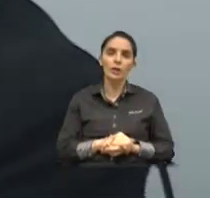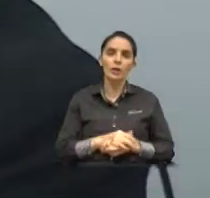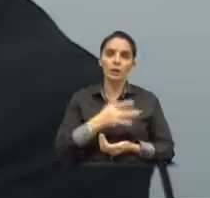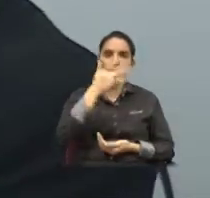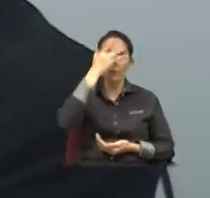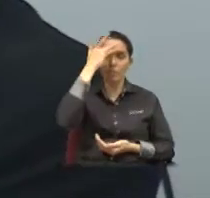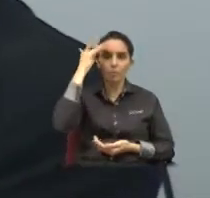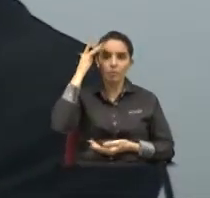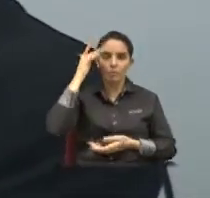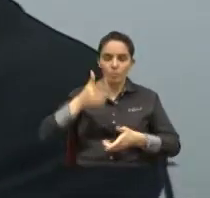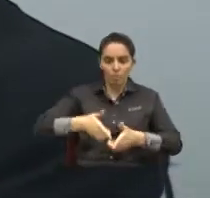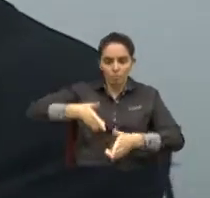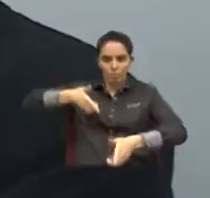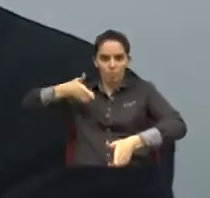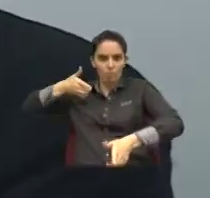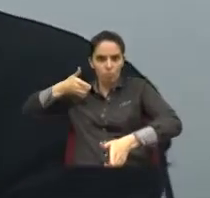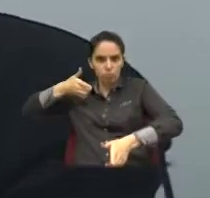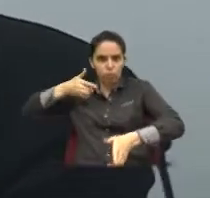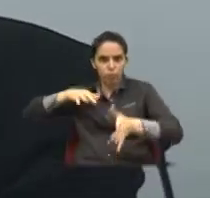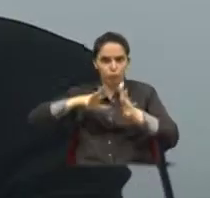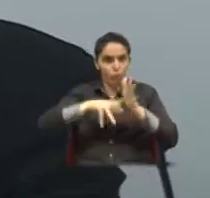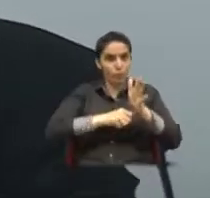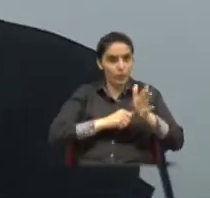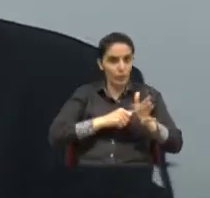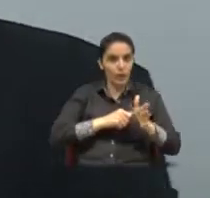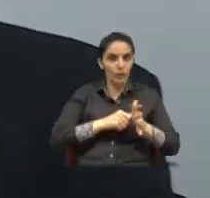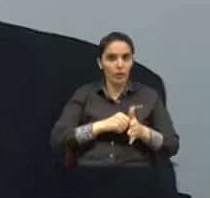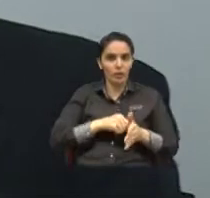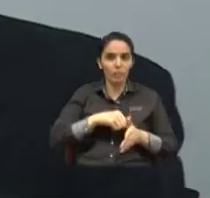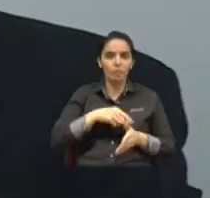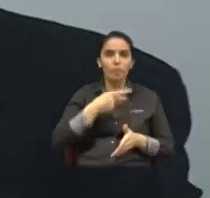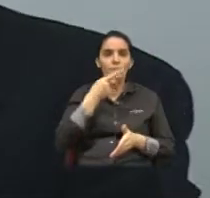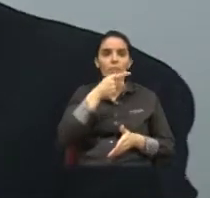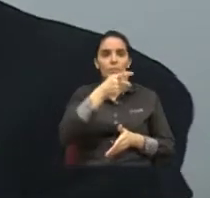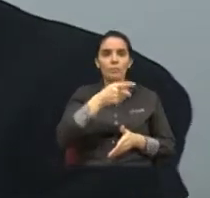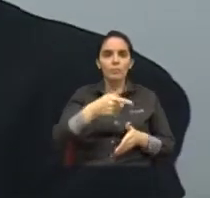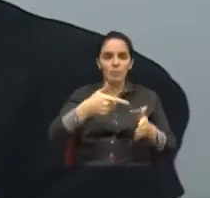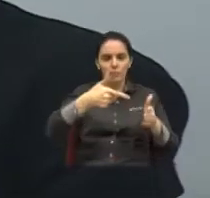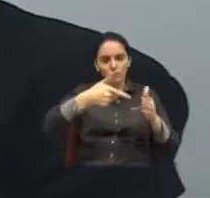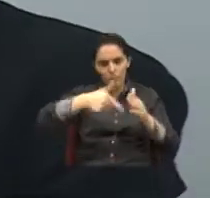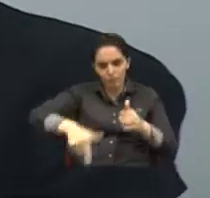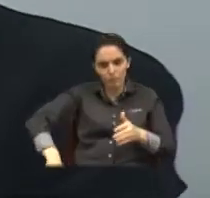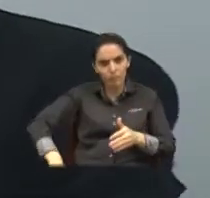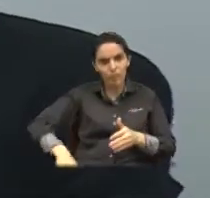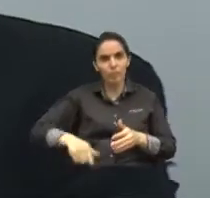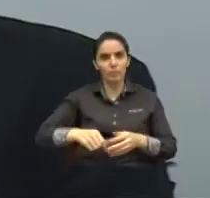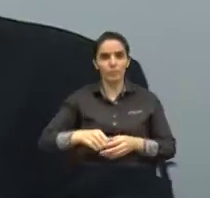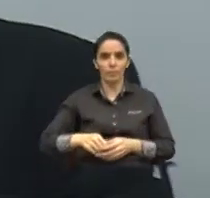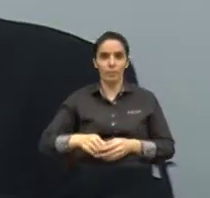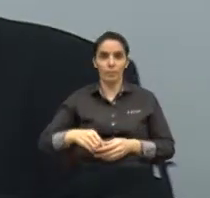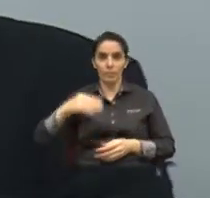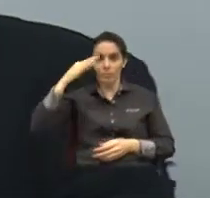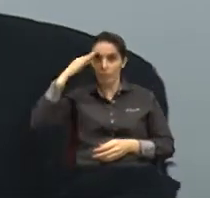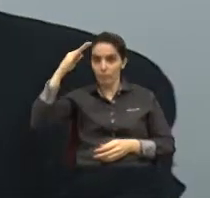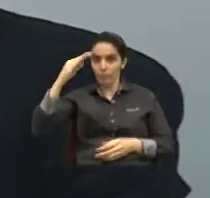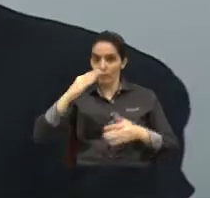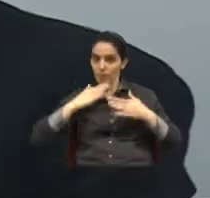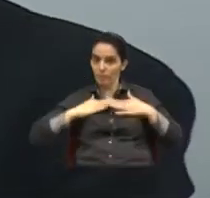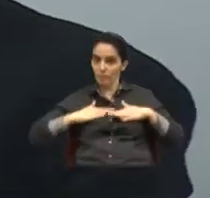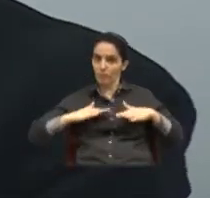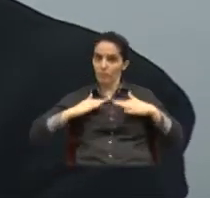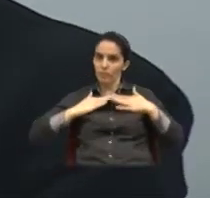fuzil atrás, e falou: abaixa a arma, abaixa a arma. E ele, calma, calma, para